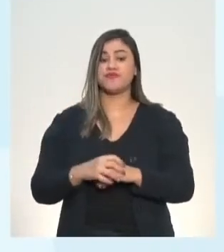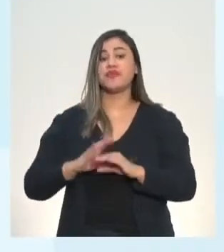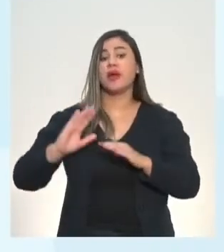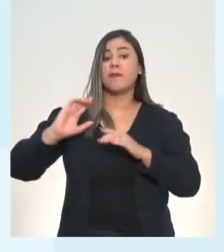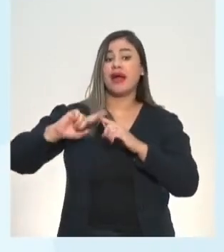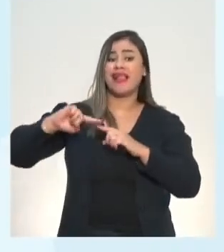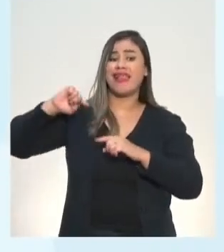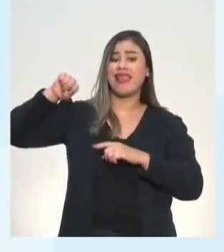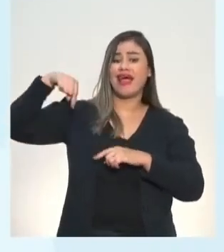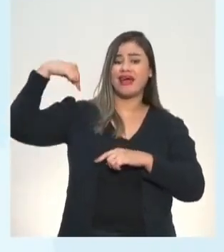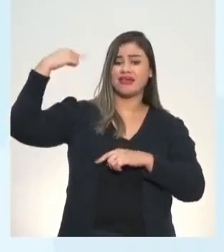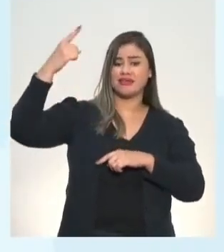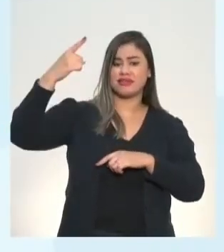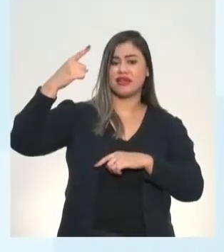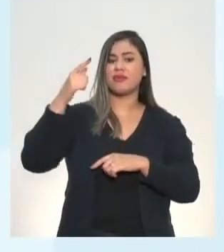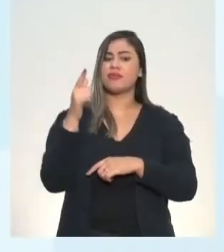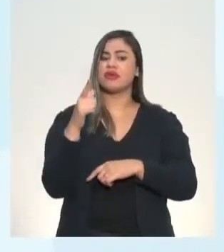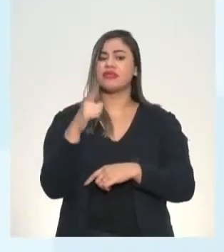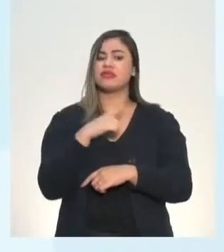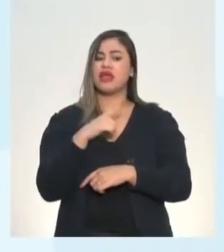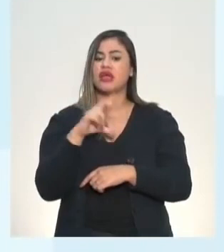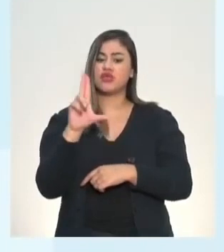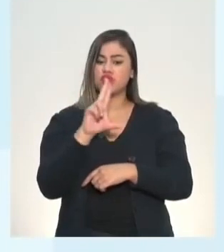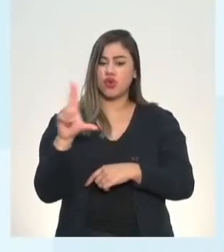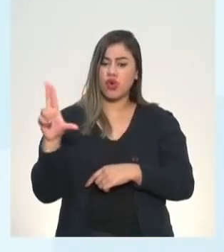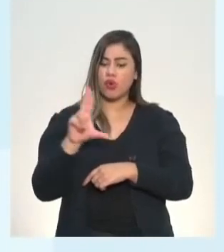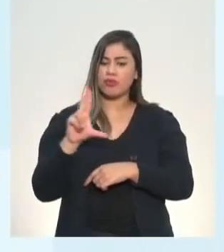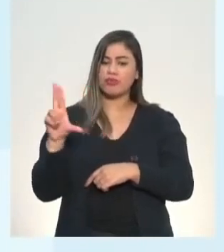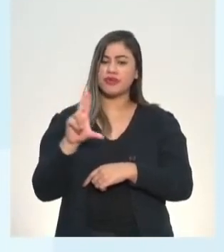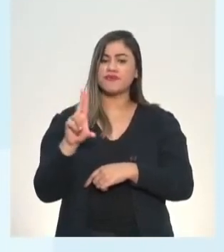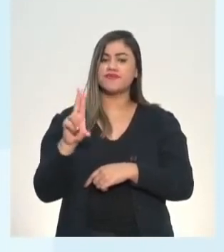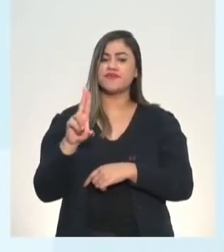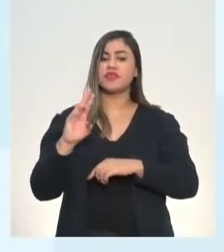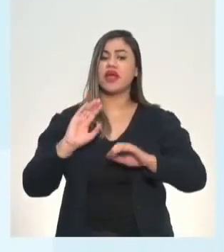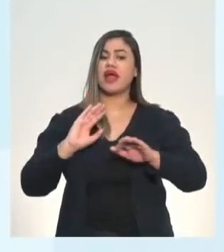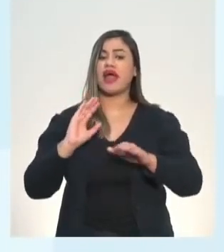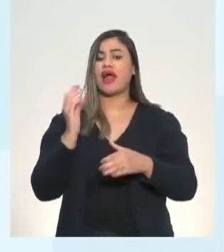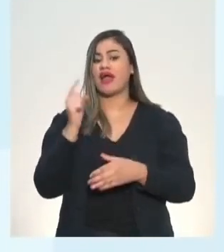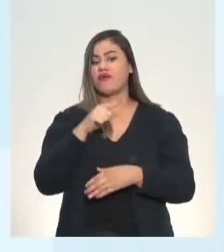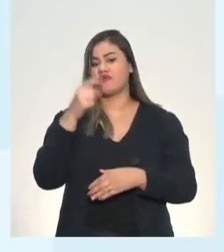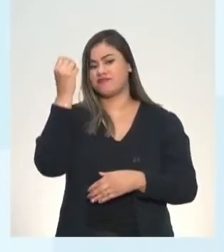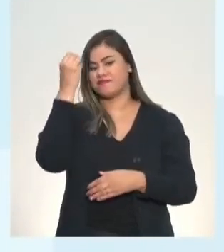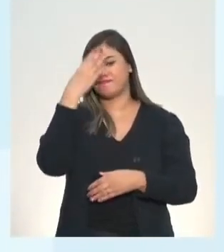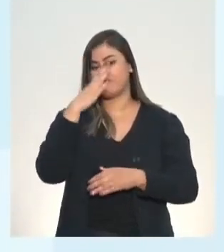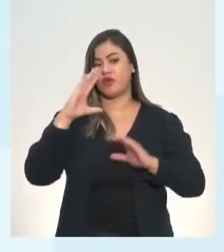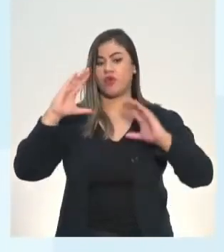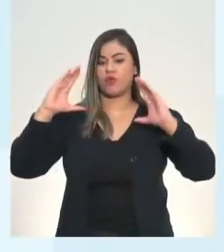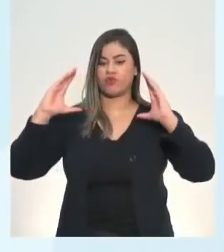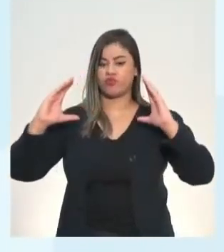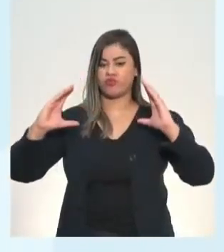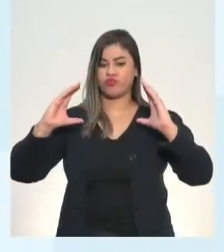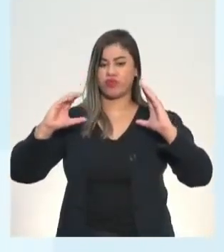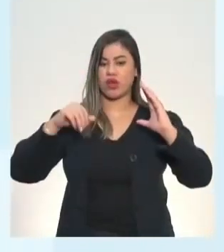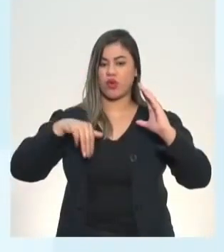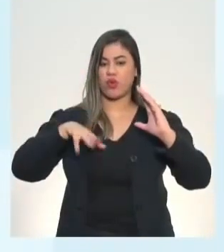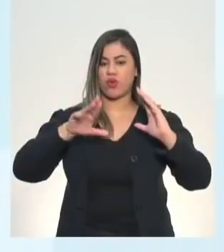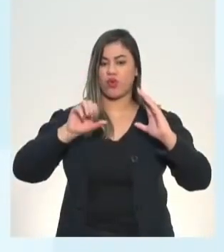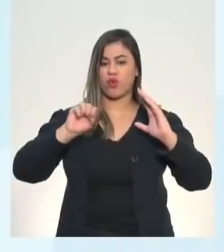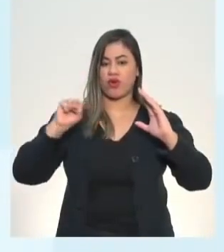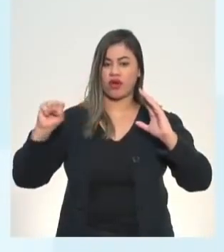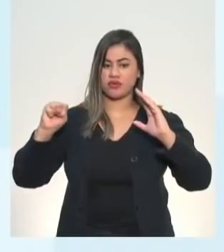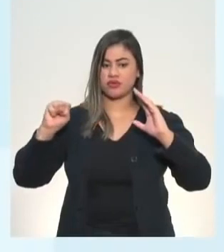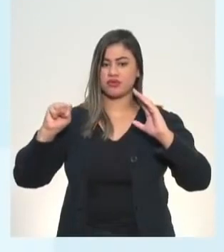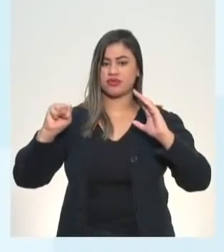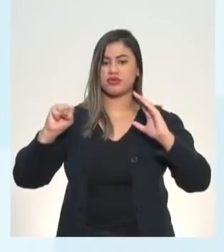cima, onde está Antônio Carlos Jobim, aí se você esqueceu que está entre parênteses, was a Brazilian musician.